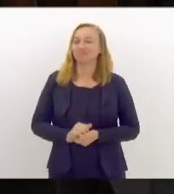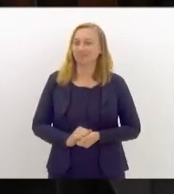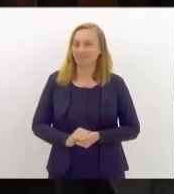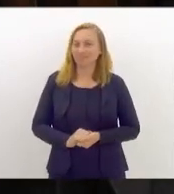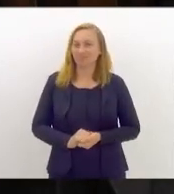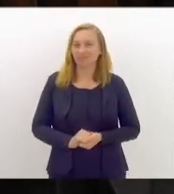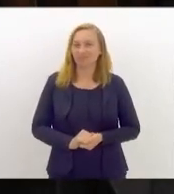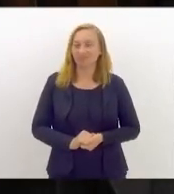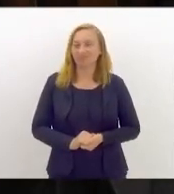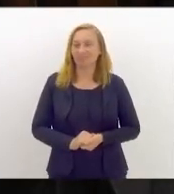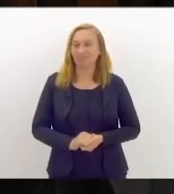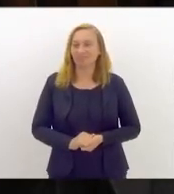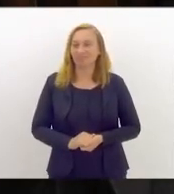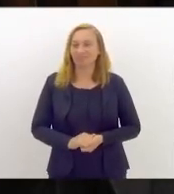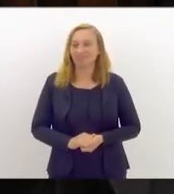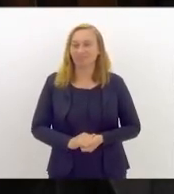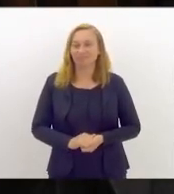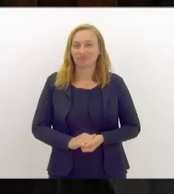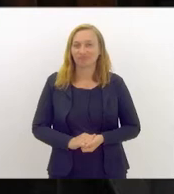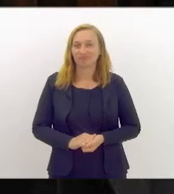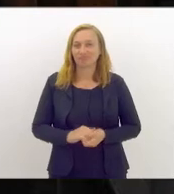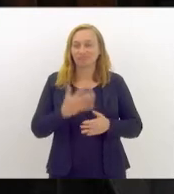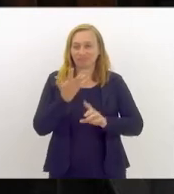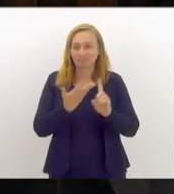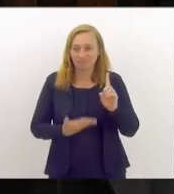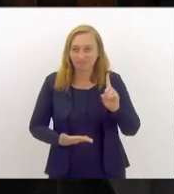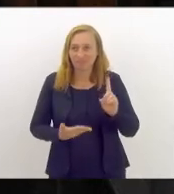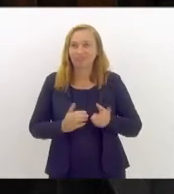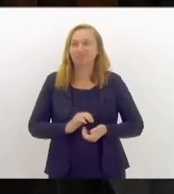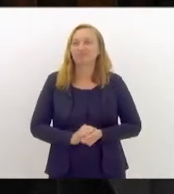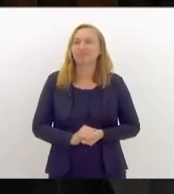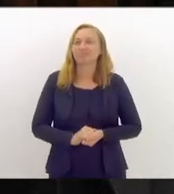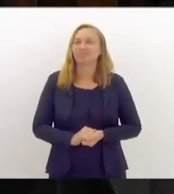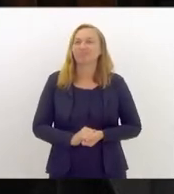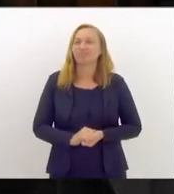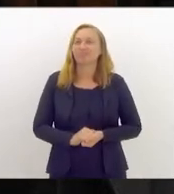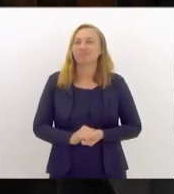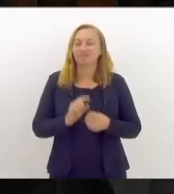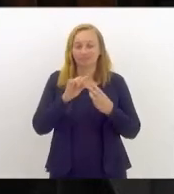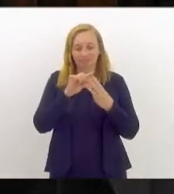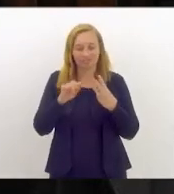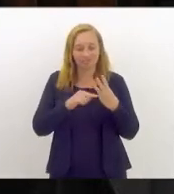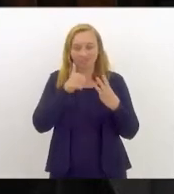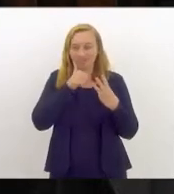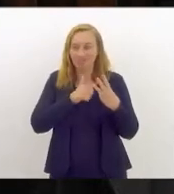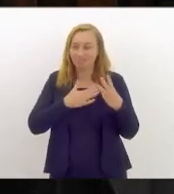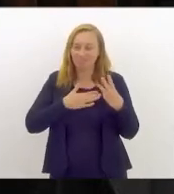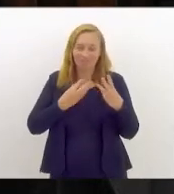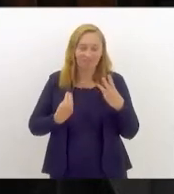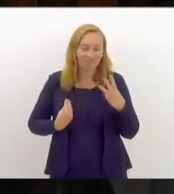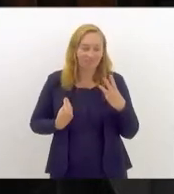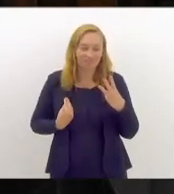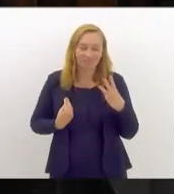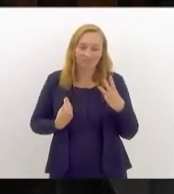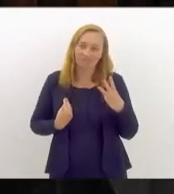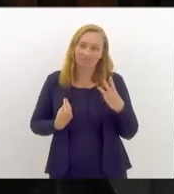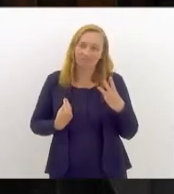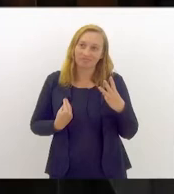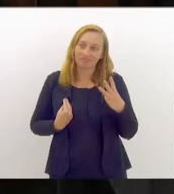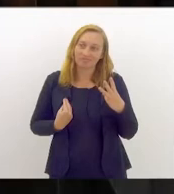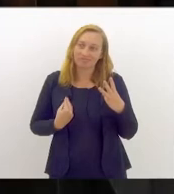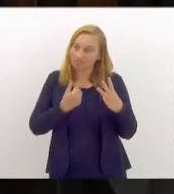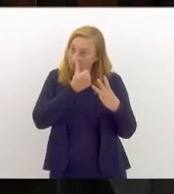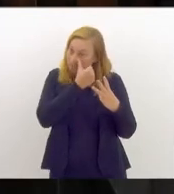fazer uma homenagem as três mulheres que são os pilares da minha vida